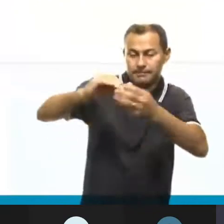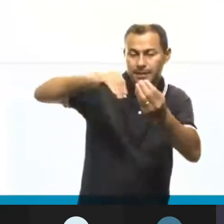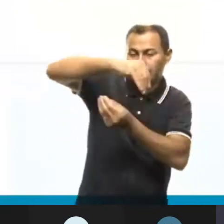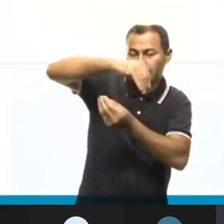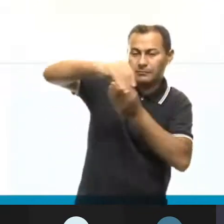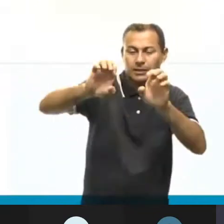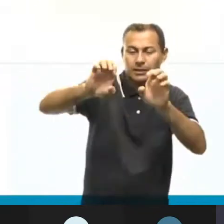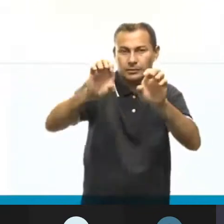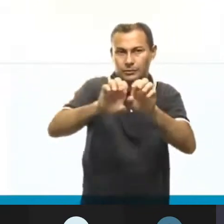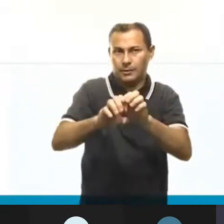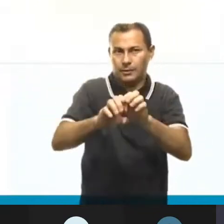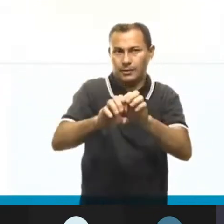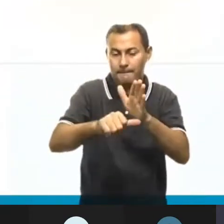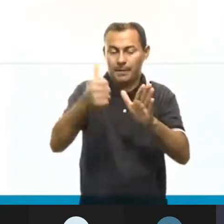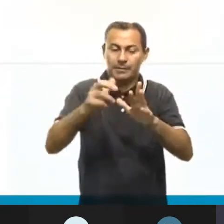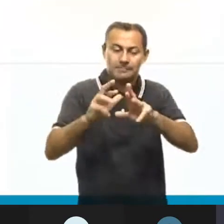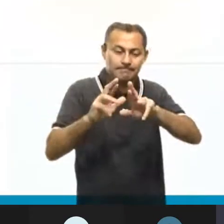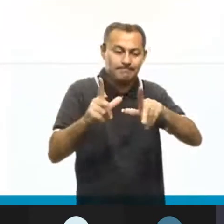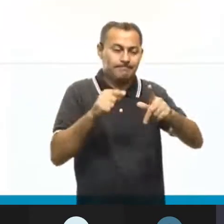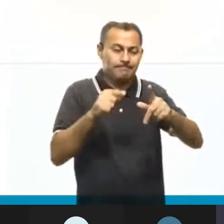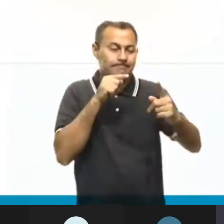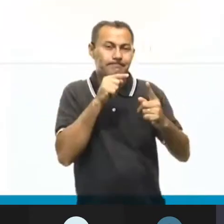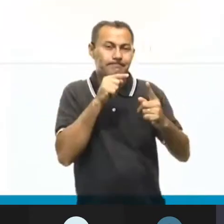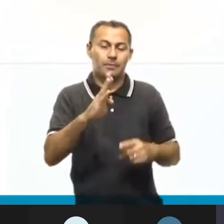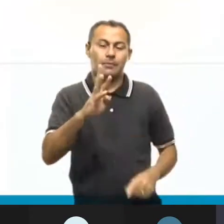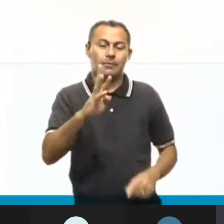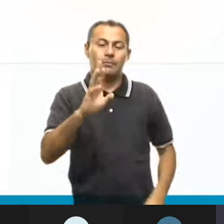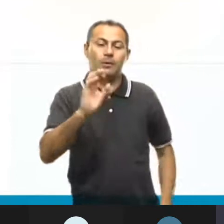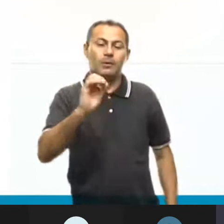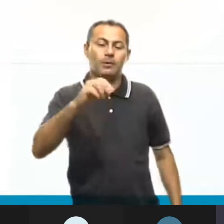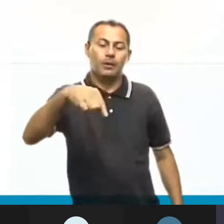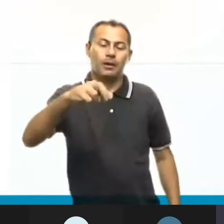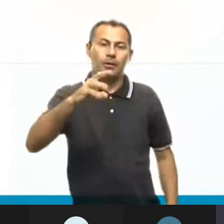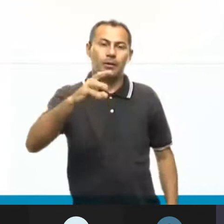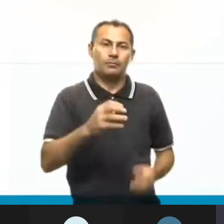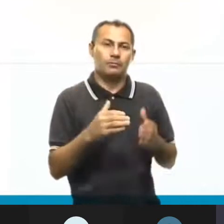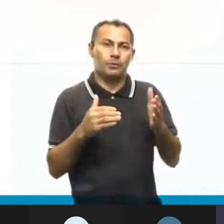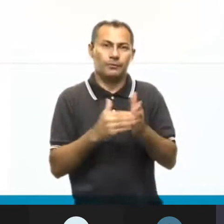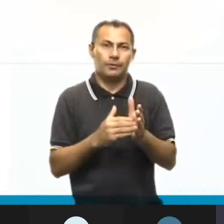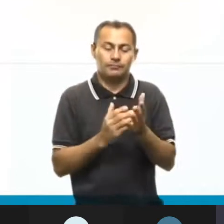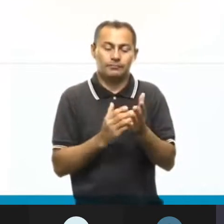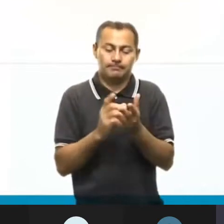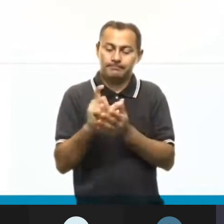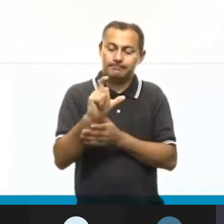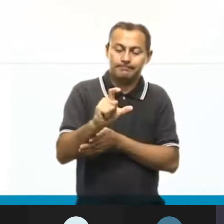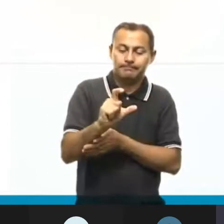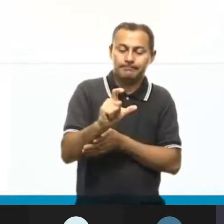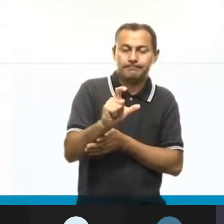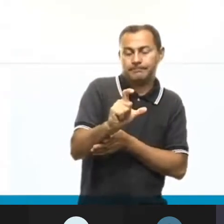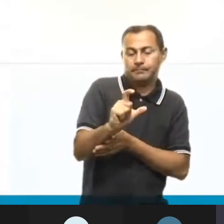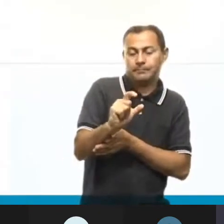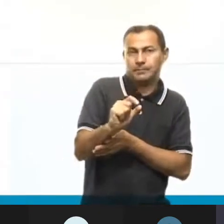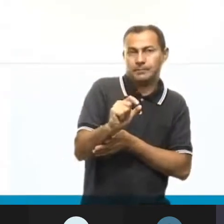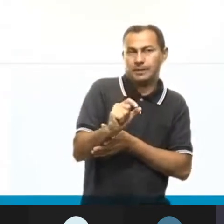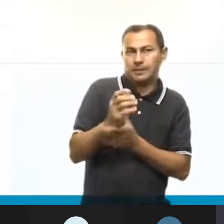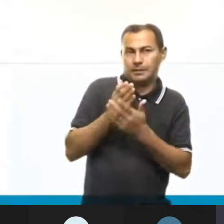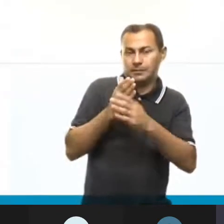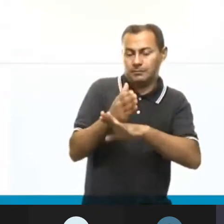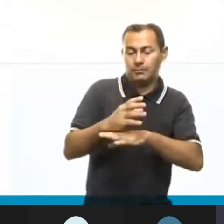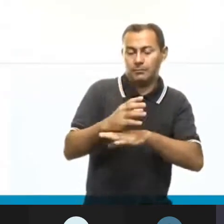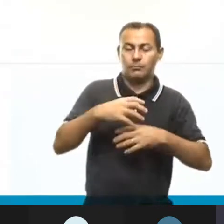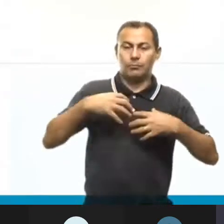envolvendo a minha estrutura. Então é a primeira diferença que eu vou ter aqui do meu bronquíolo terminal para o meu brônquio intrapulmonar, para o meu